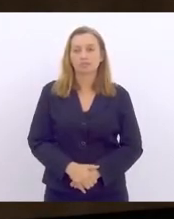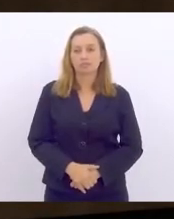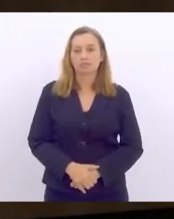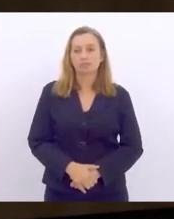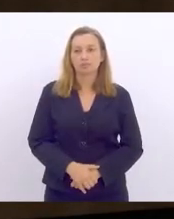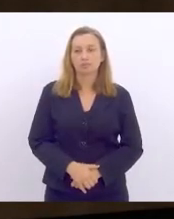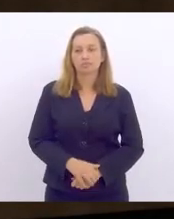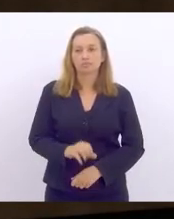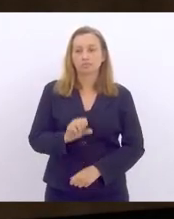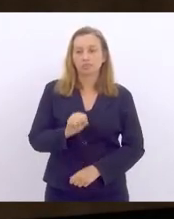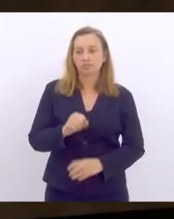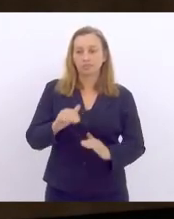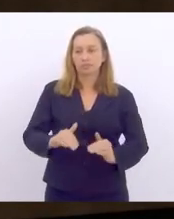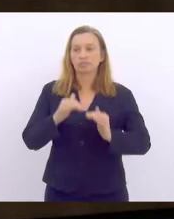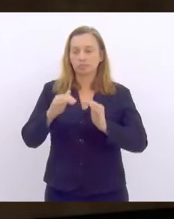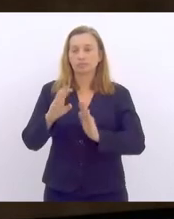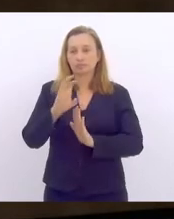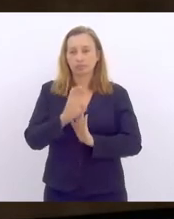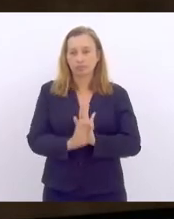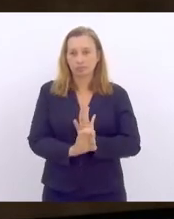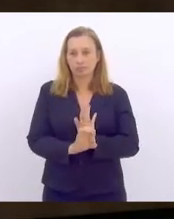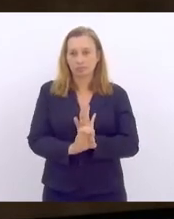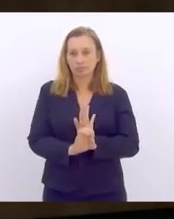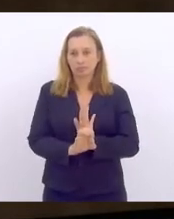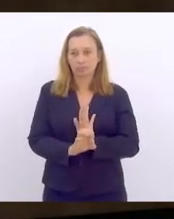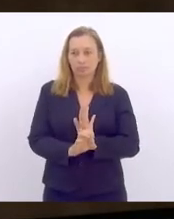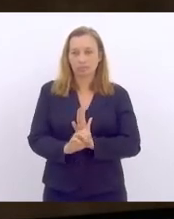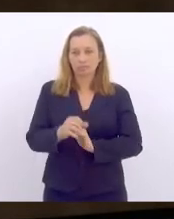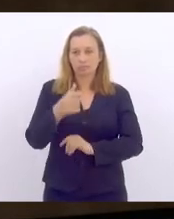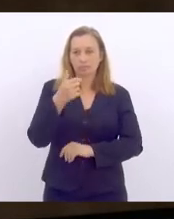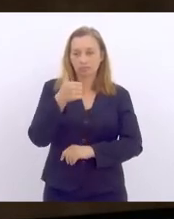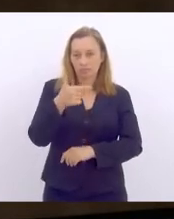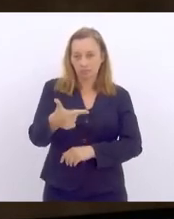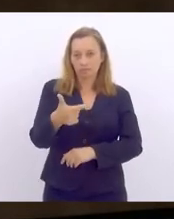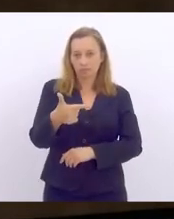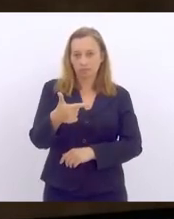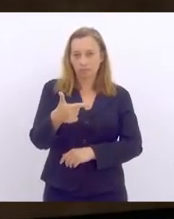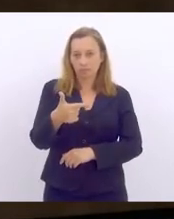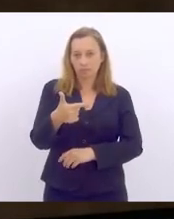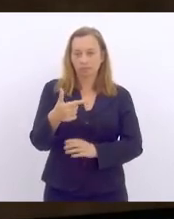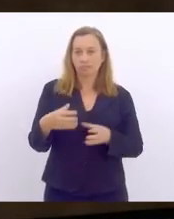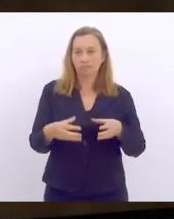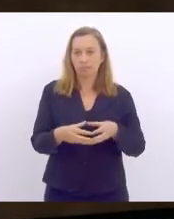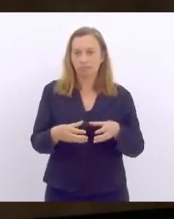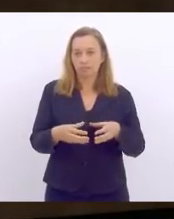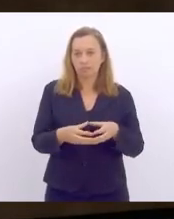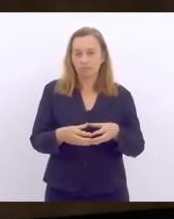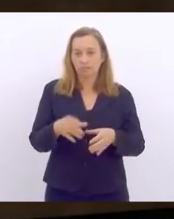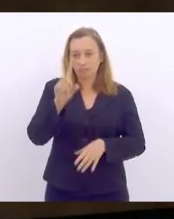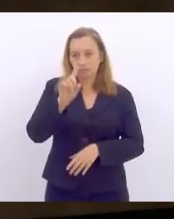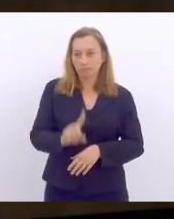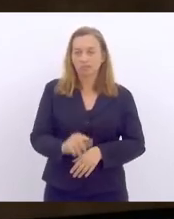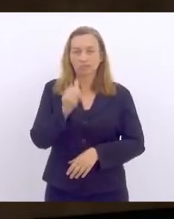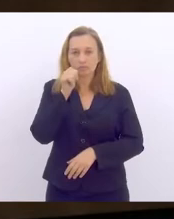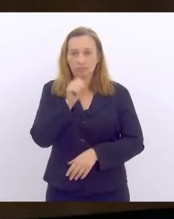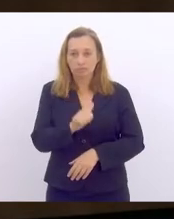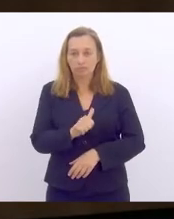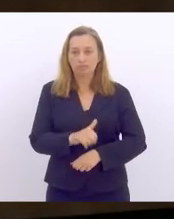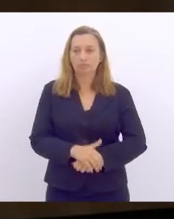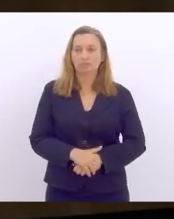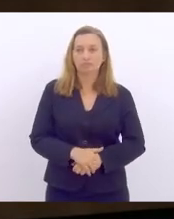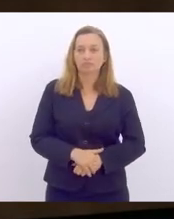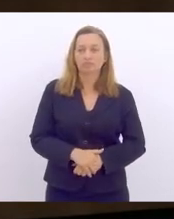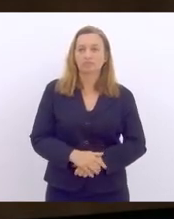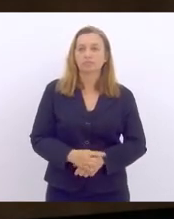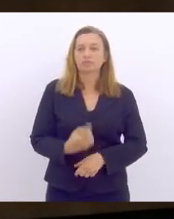Favorável com subemenda. As emendas número 2 da Comissão de Direito das Mulheres e